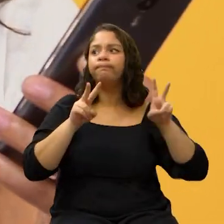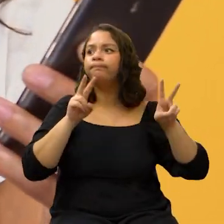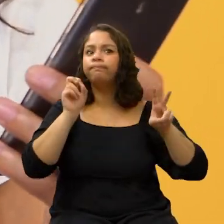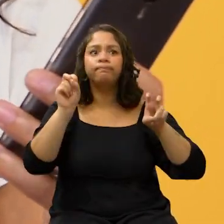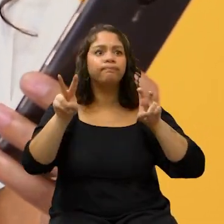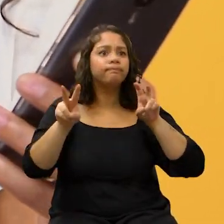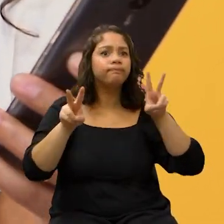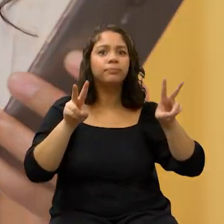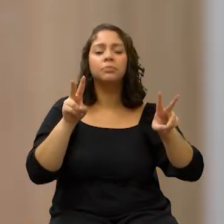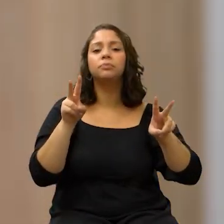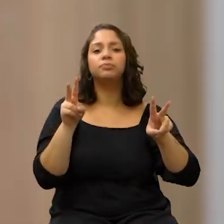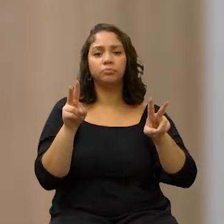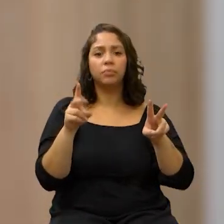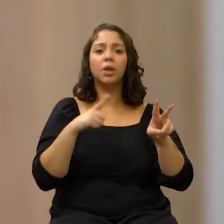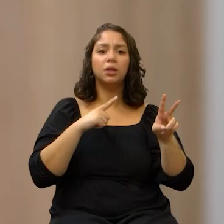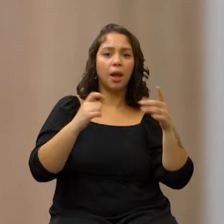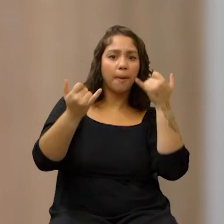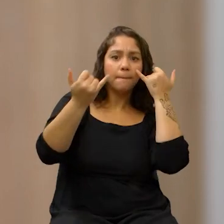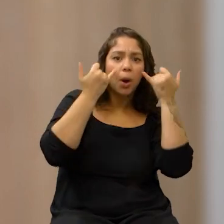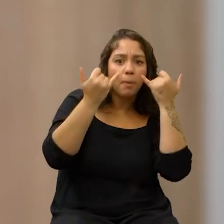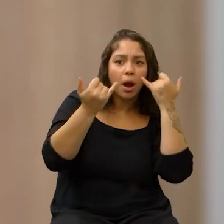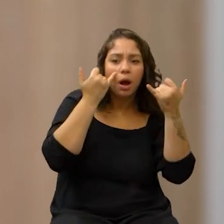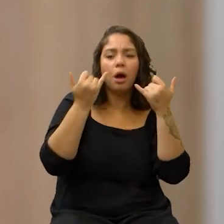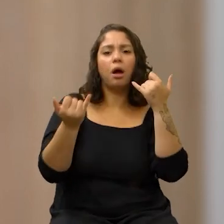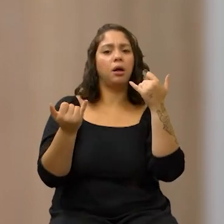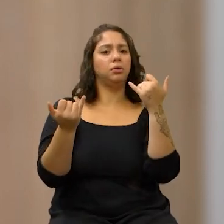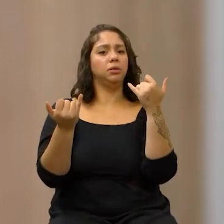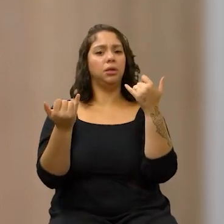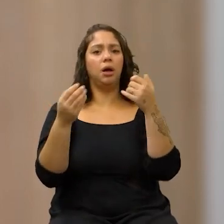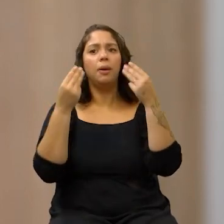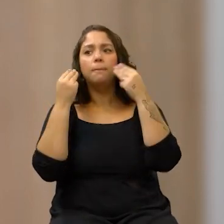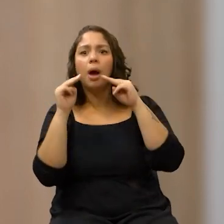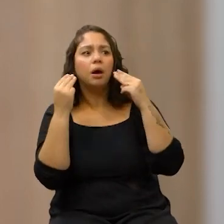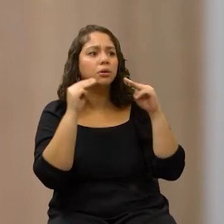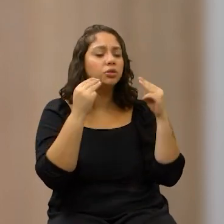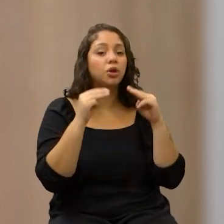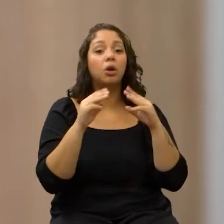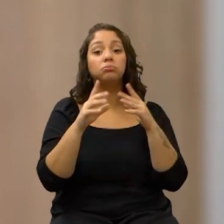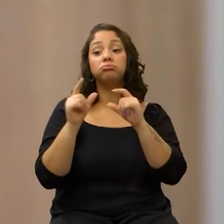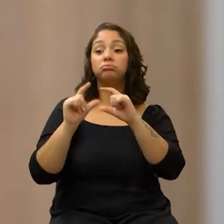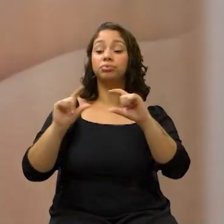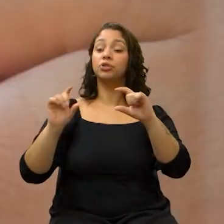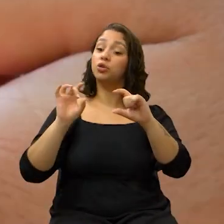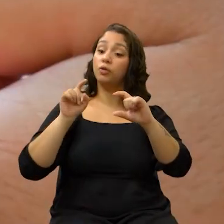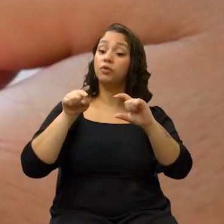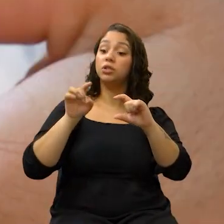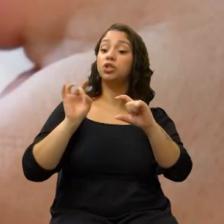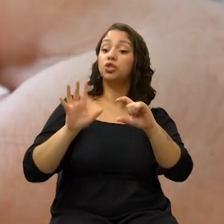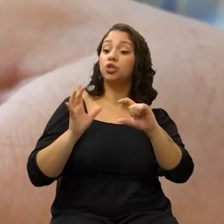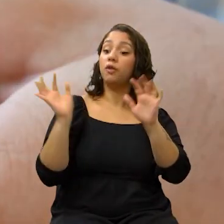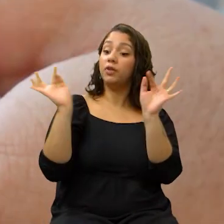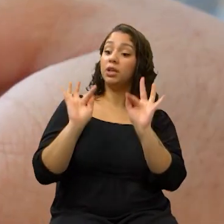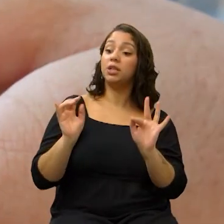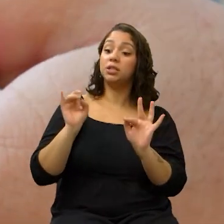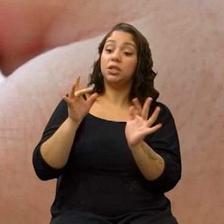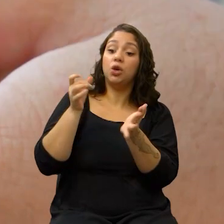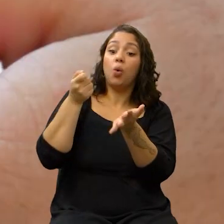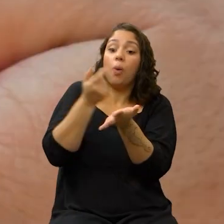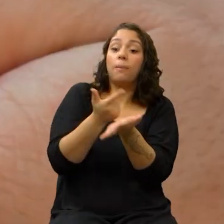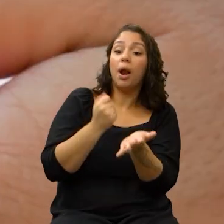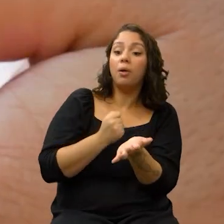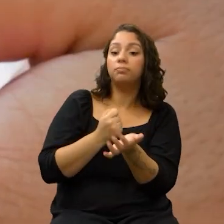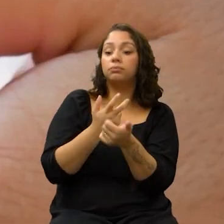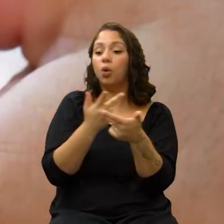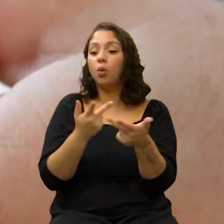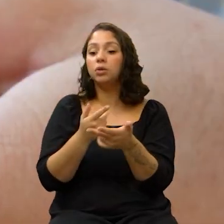de marcas, ela vê as propagandas estão dizendo para ela o seguinte: olha, você só vai ser feliz se você consumir isso, se